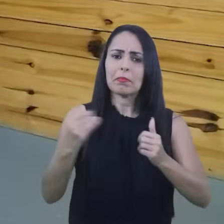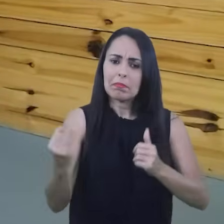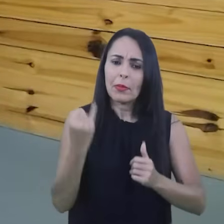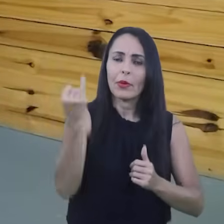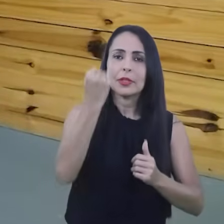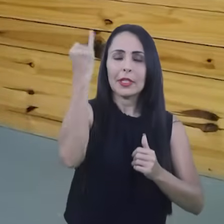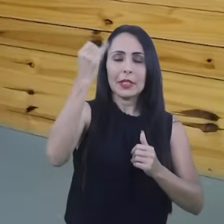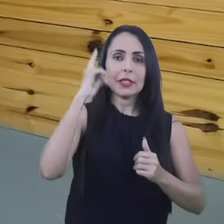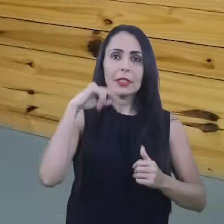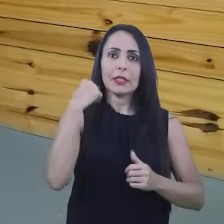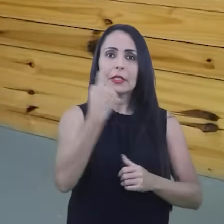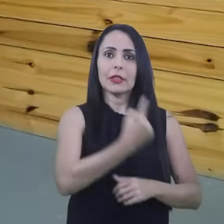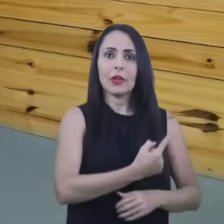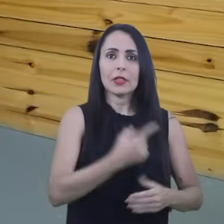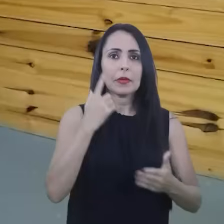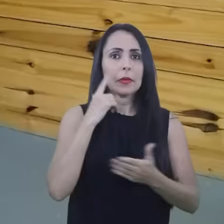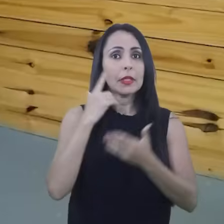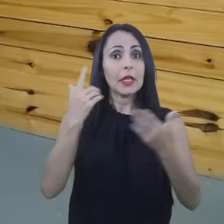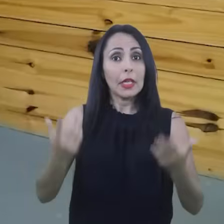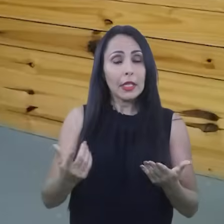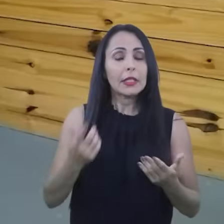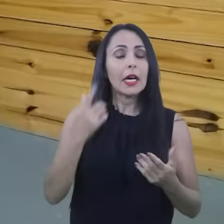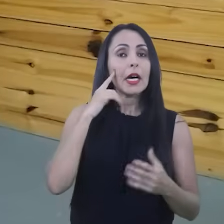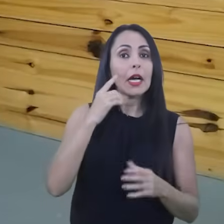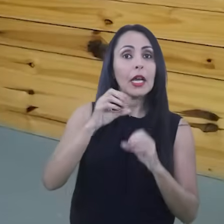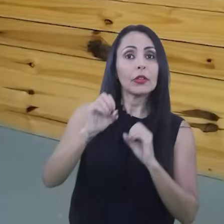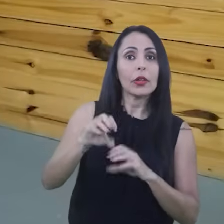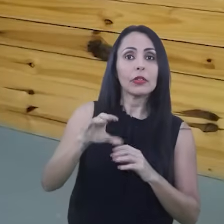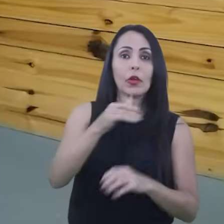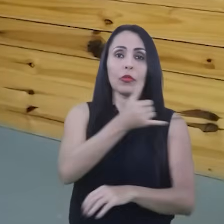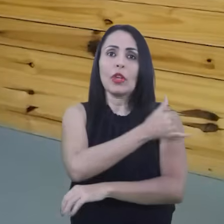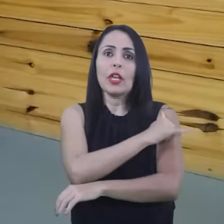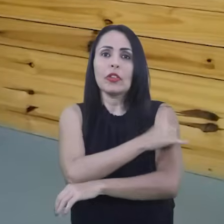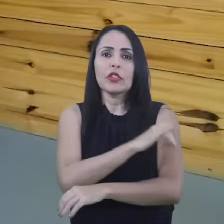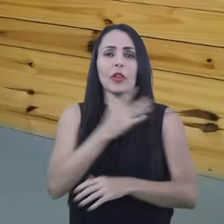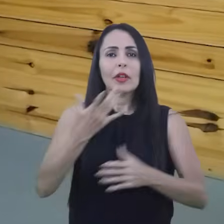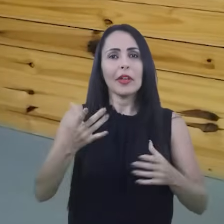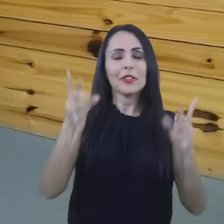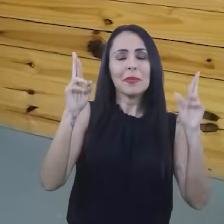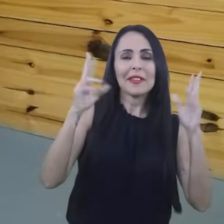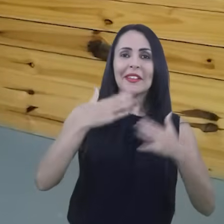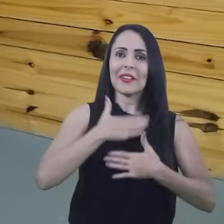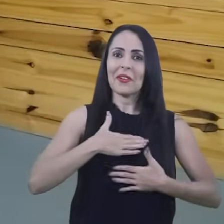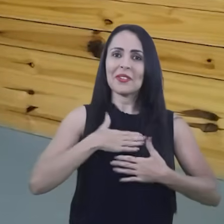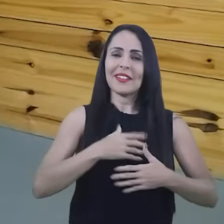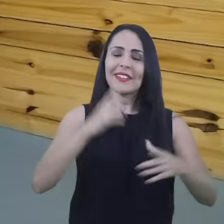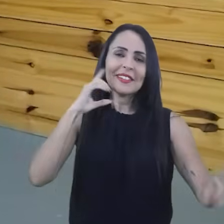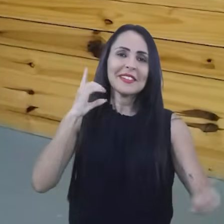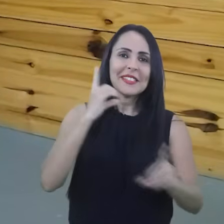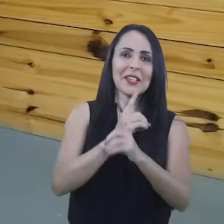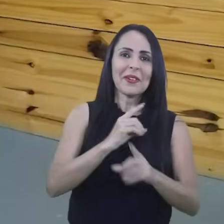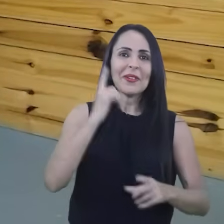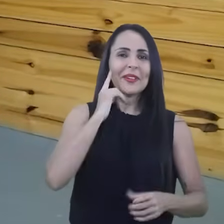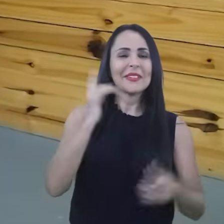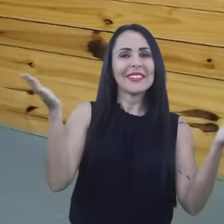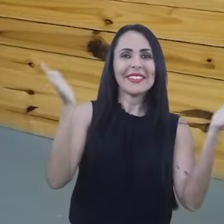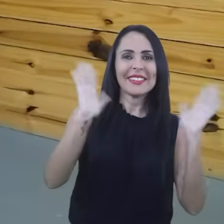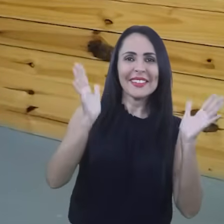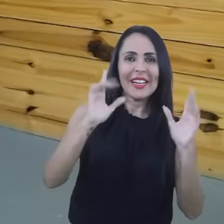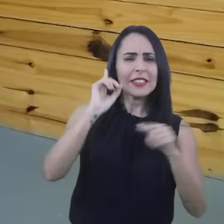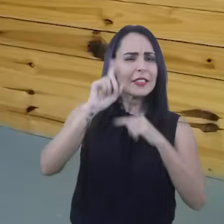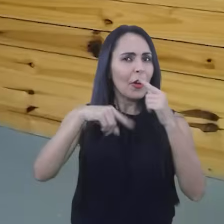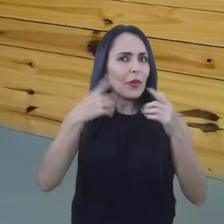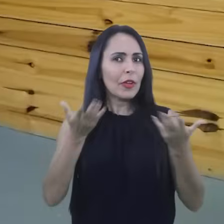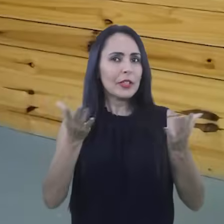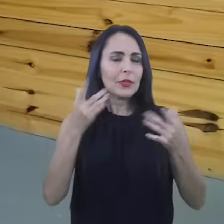da nossa modalidade da educação jovens e adultos. Então, espero que tenham gostado e a gente se encontra até breve, talvez em outra